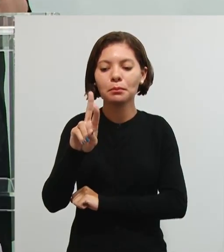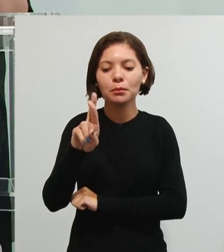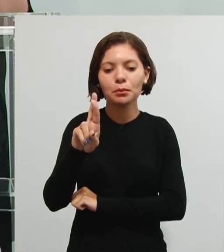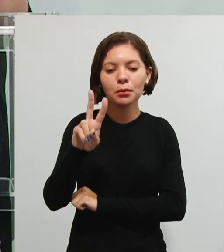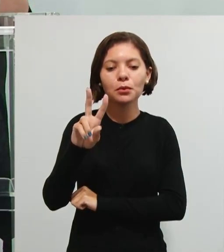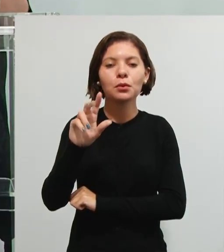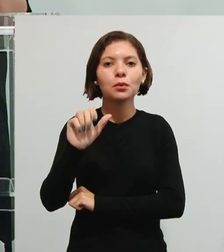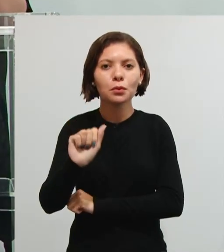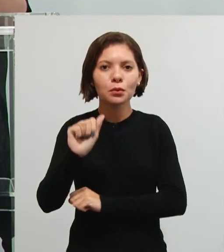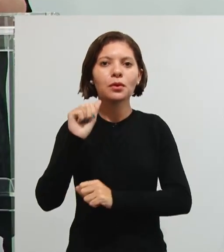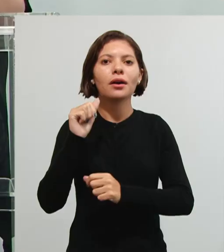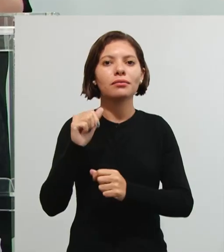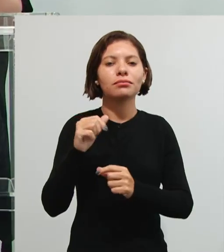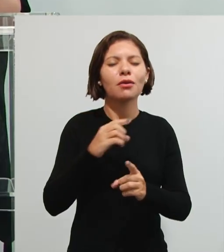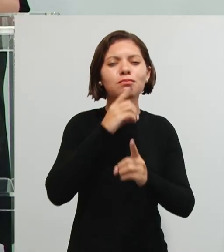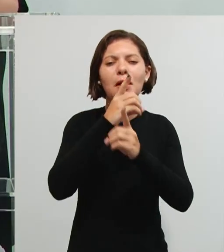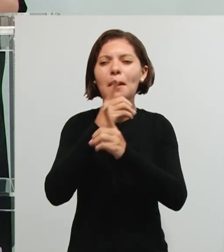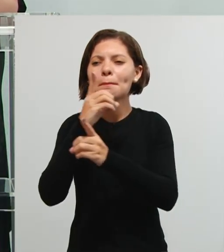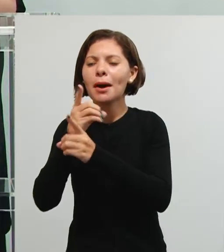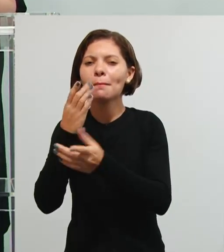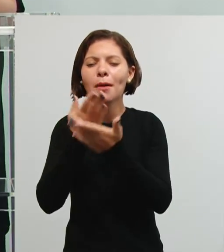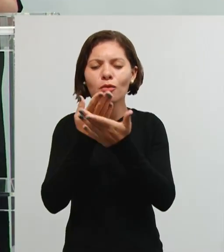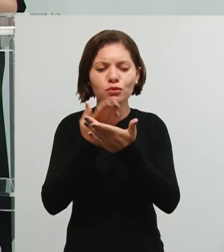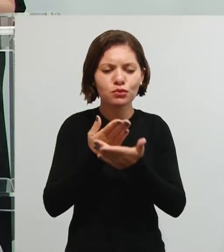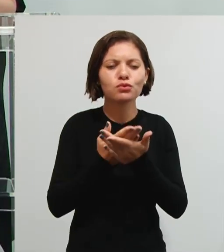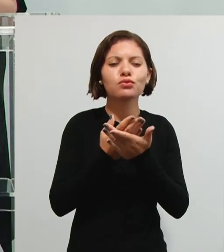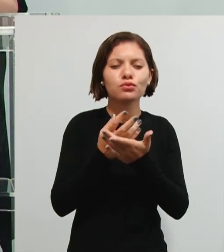se descobrindo coisas ali, né, dentro